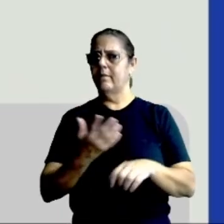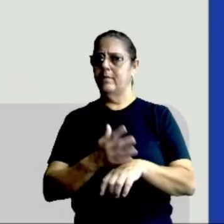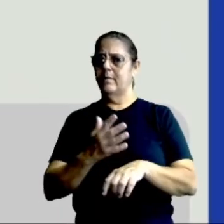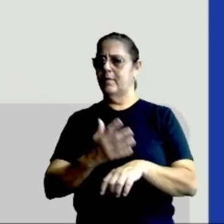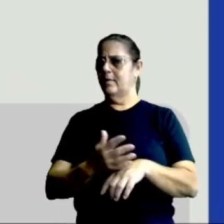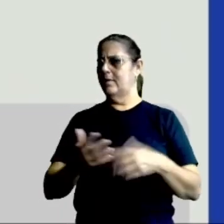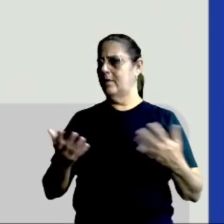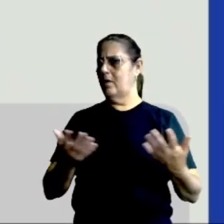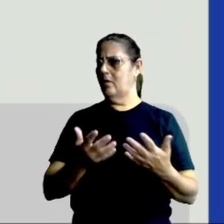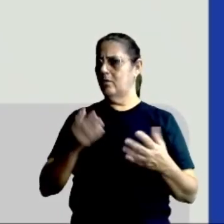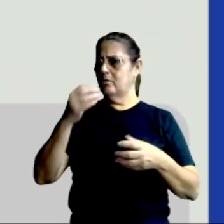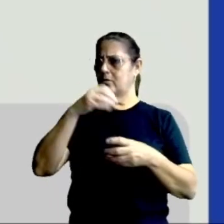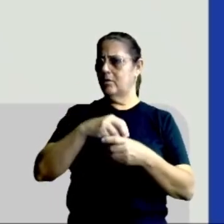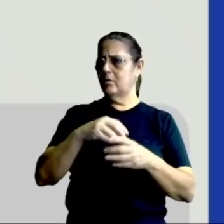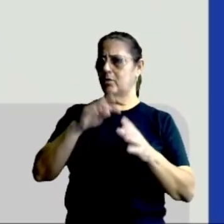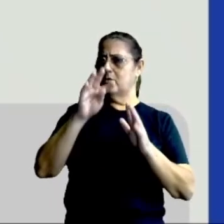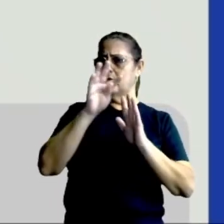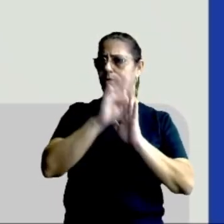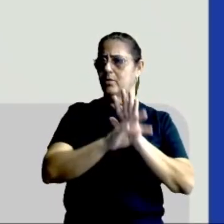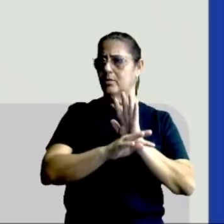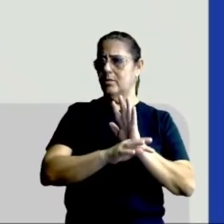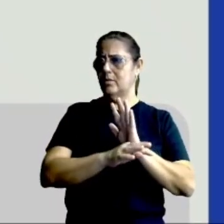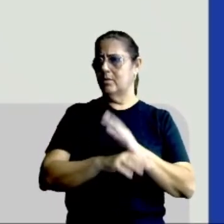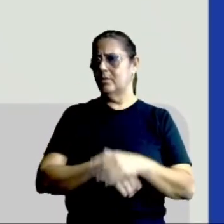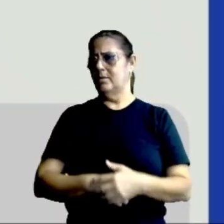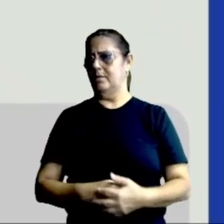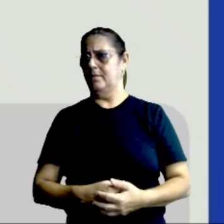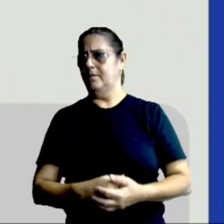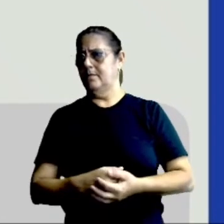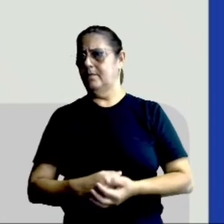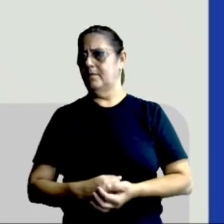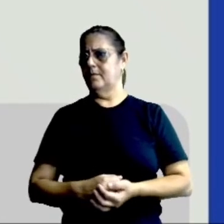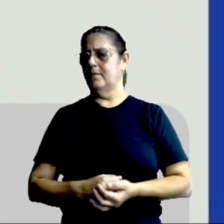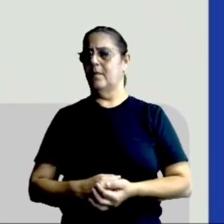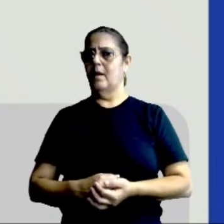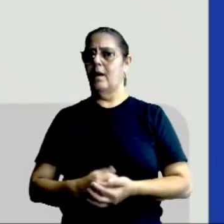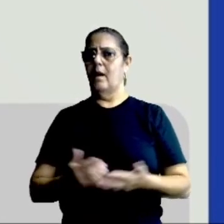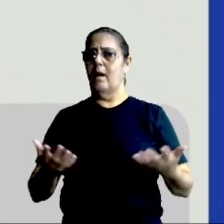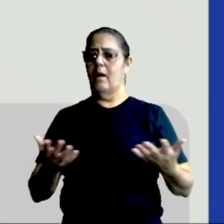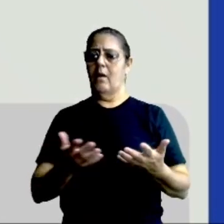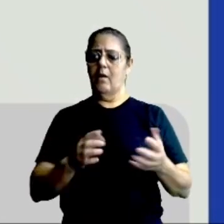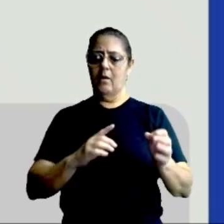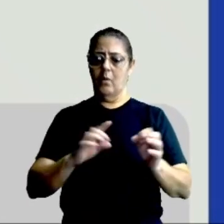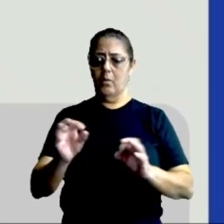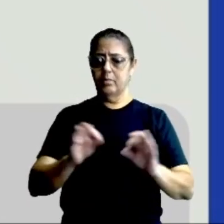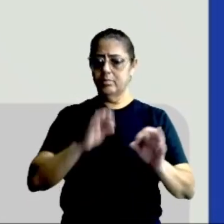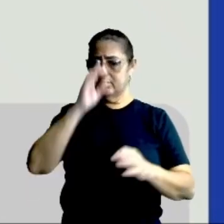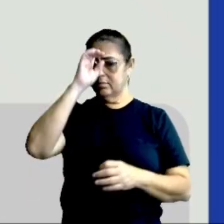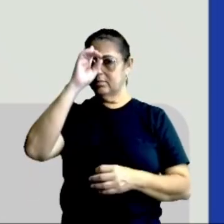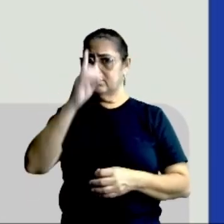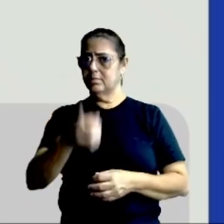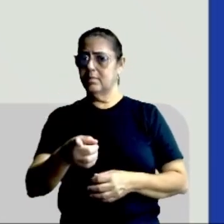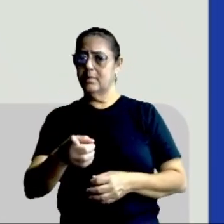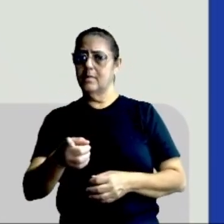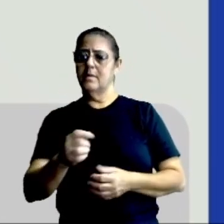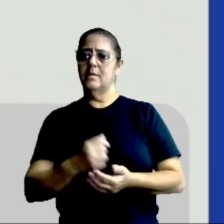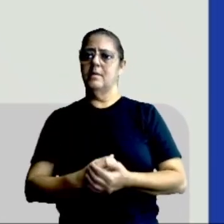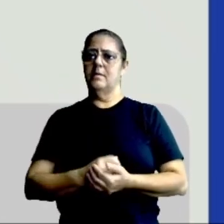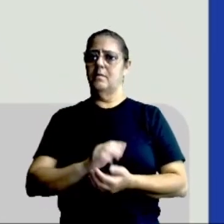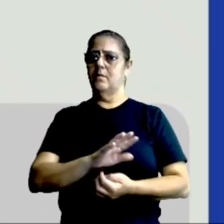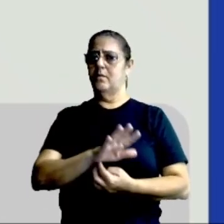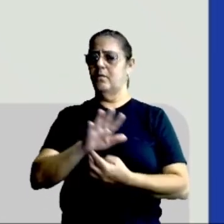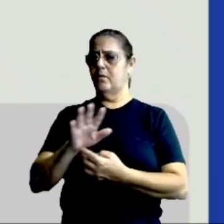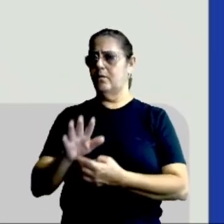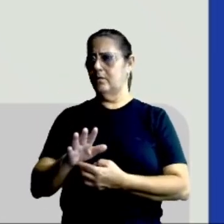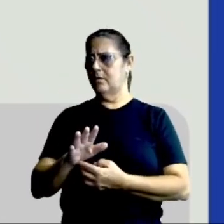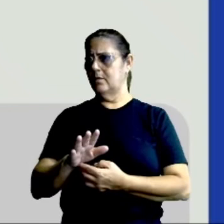hoje. Dentro do que nós vimos, o Classroom Command, ou seja, o comando da sala de aula, que se aplica à imagem